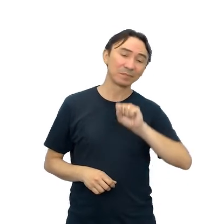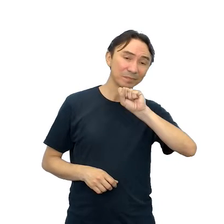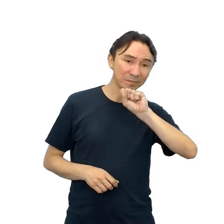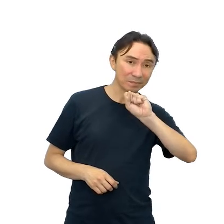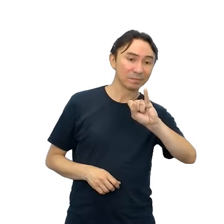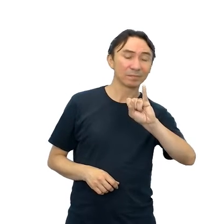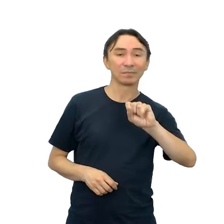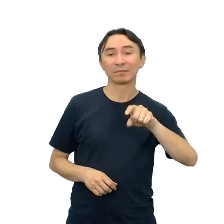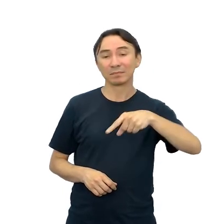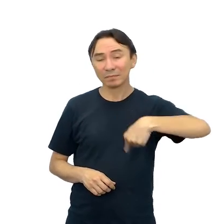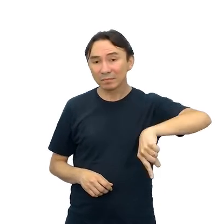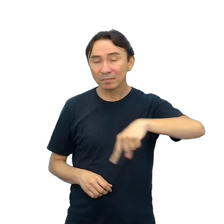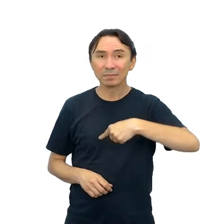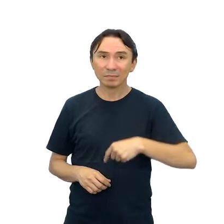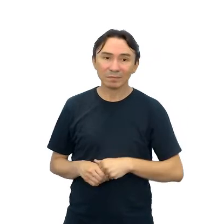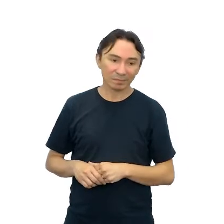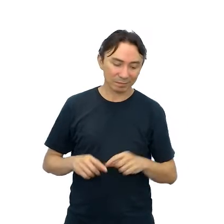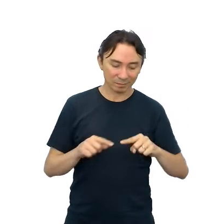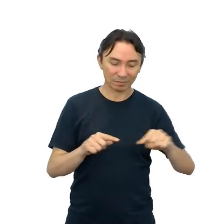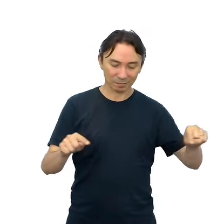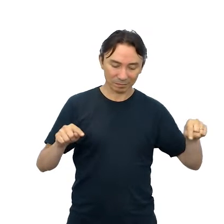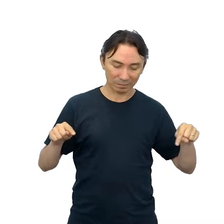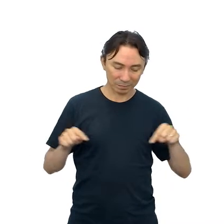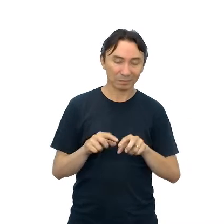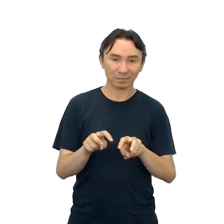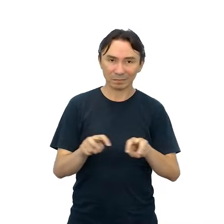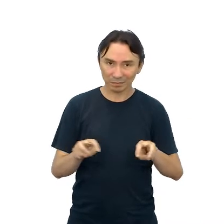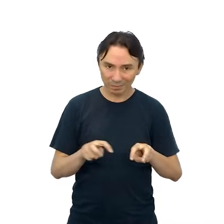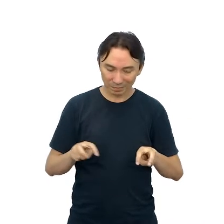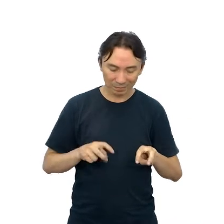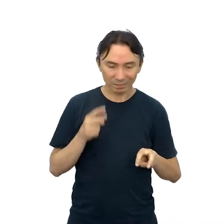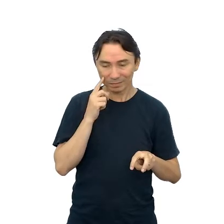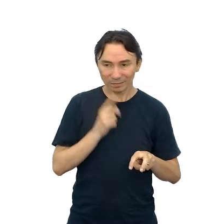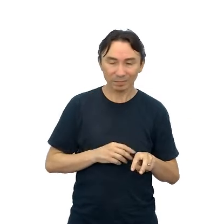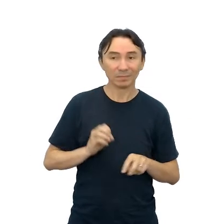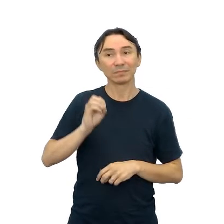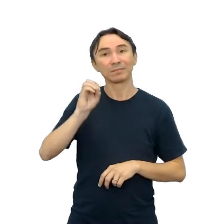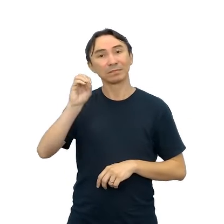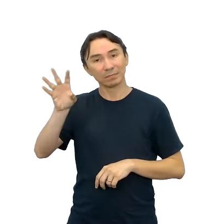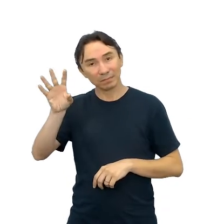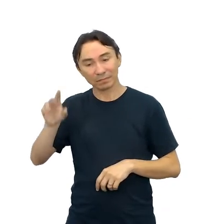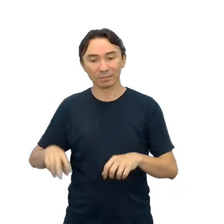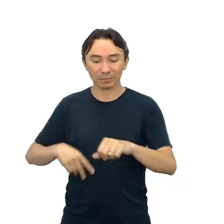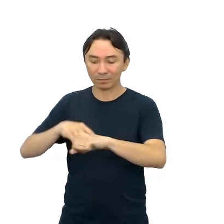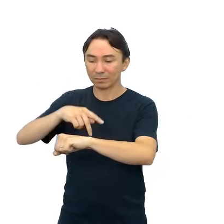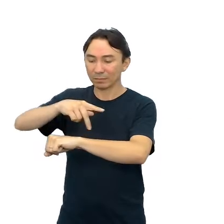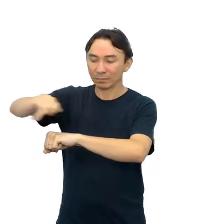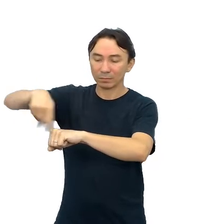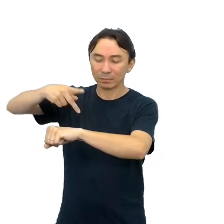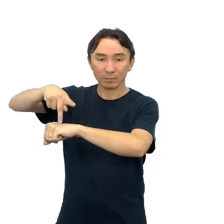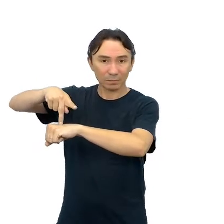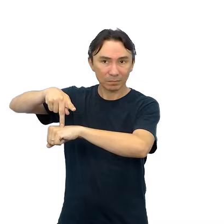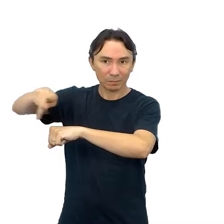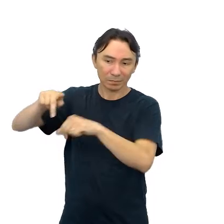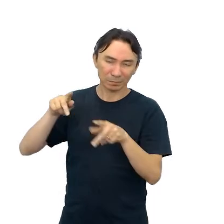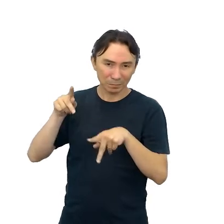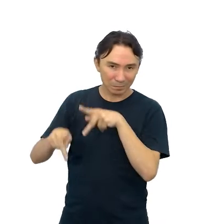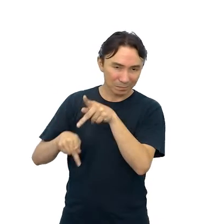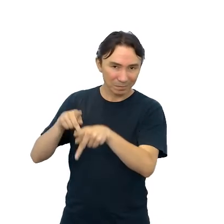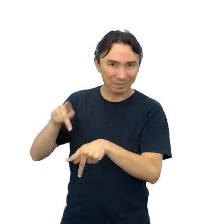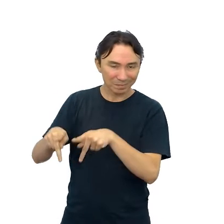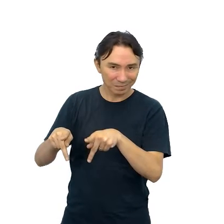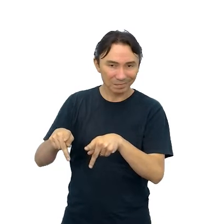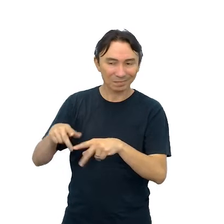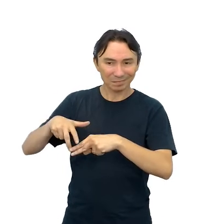sala de aula e irmos para uma praça pública, nós temos um comportamento diferenciado e a percepção nos